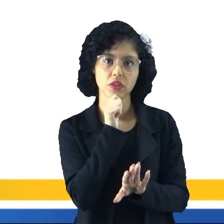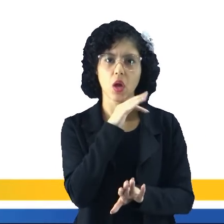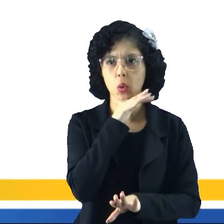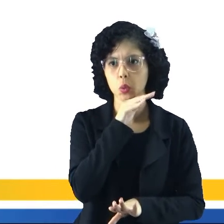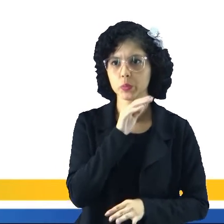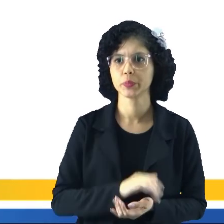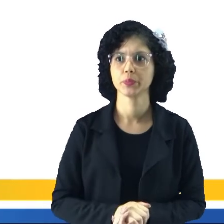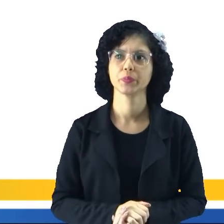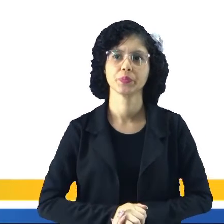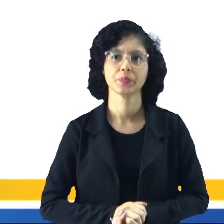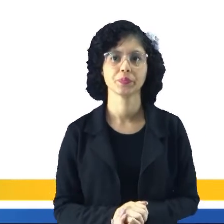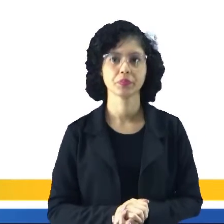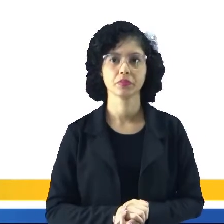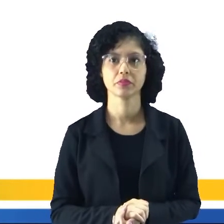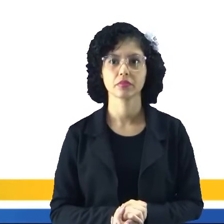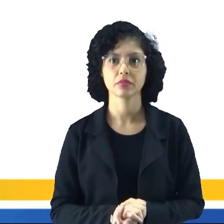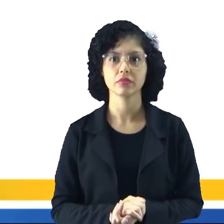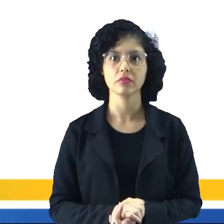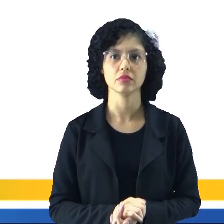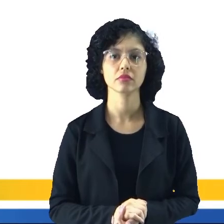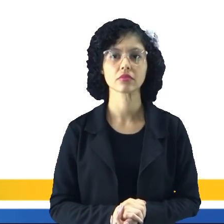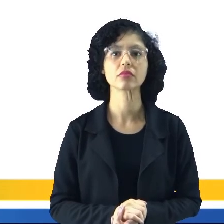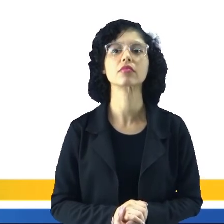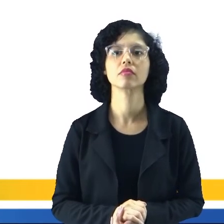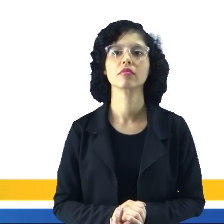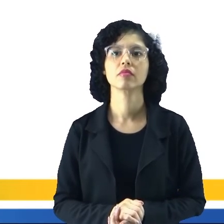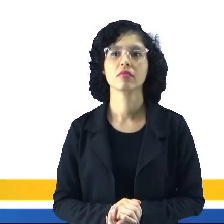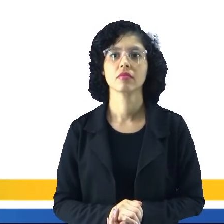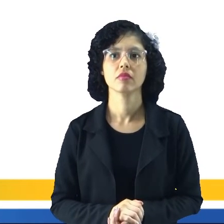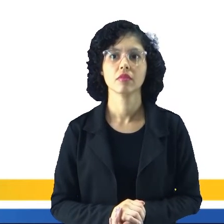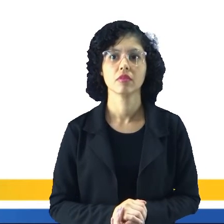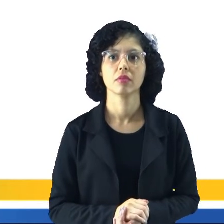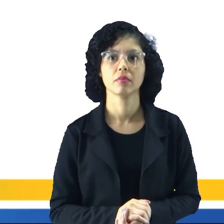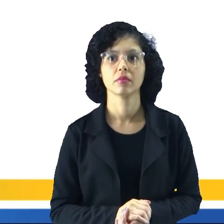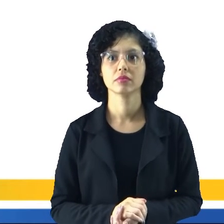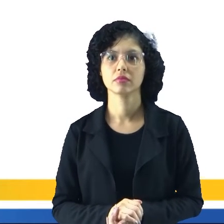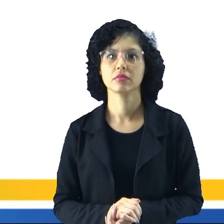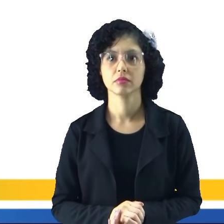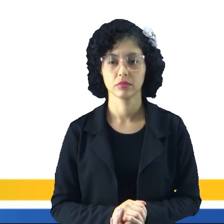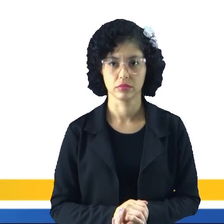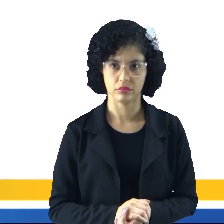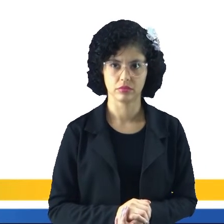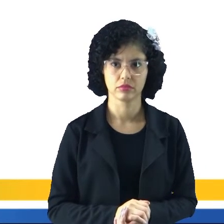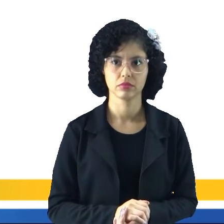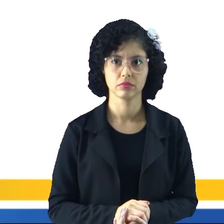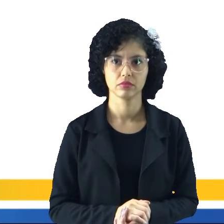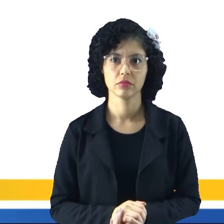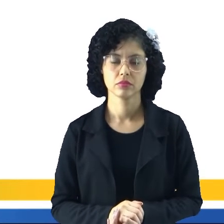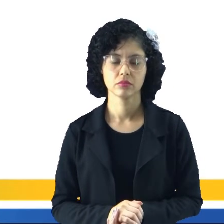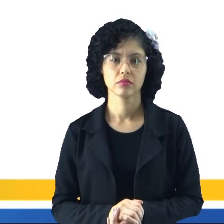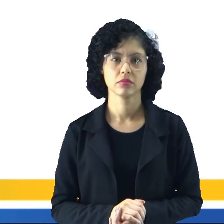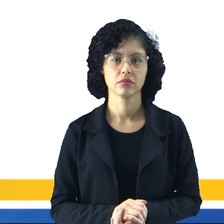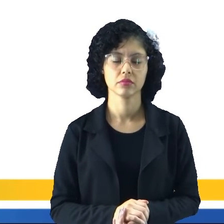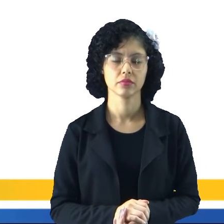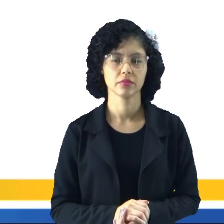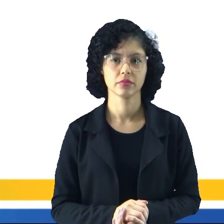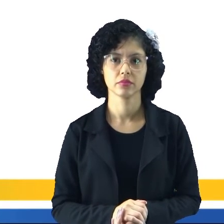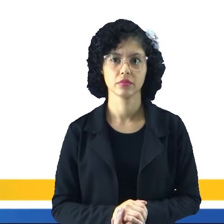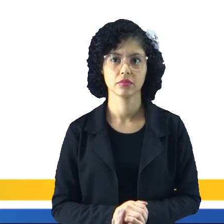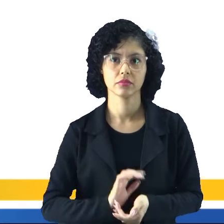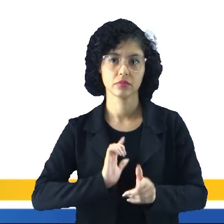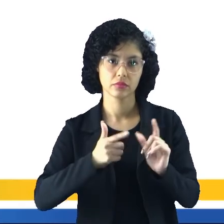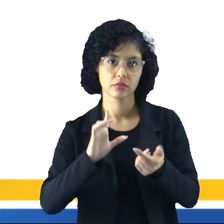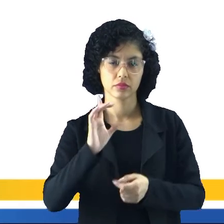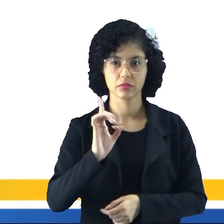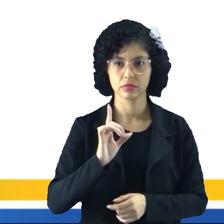ruim também, né? Então ele abandonou de lado essa questão aí dos dos benefícios, né? Ele está indo para o malefício.